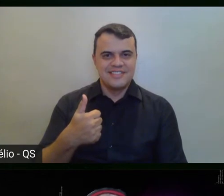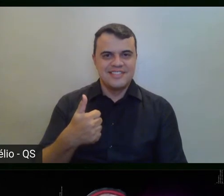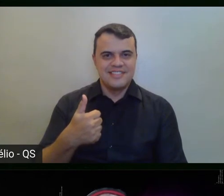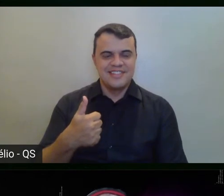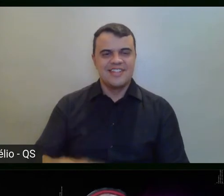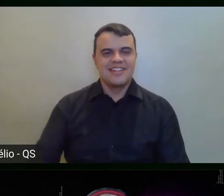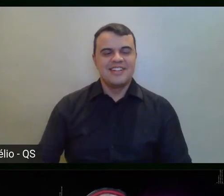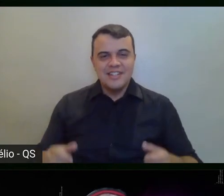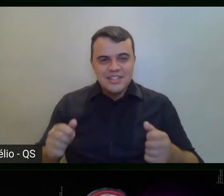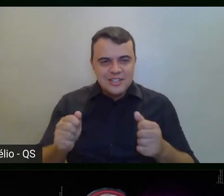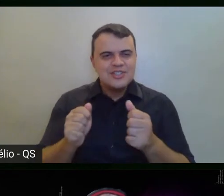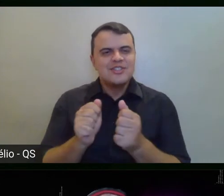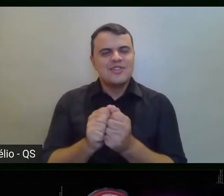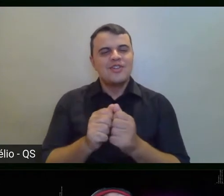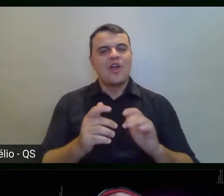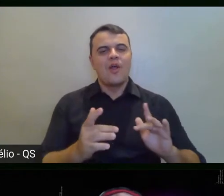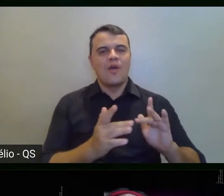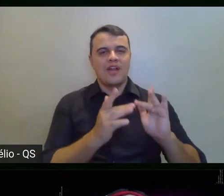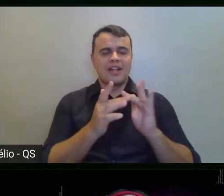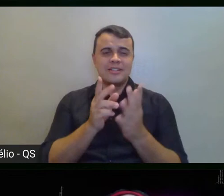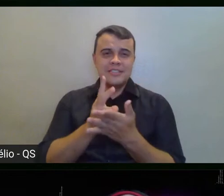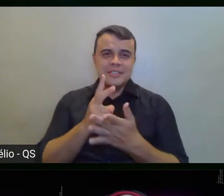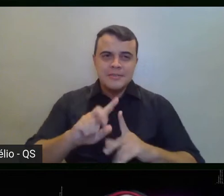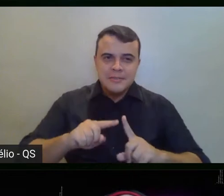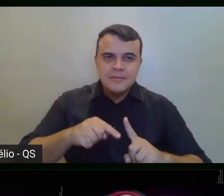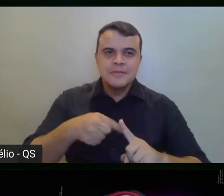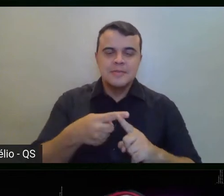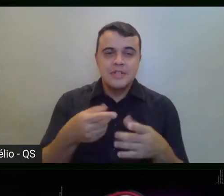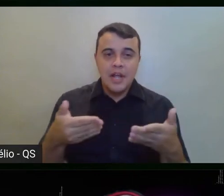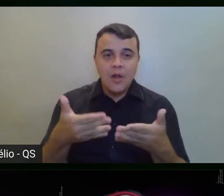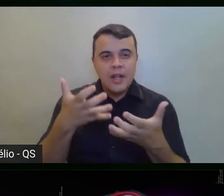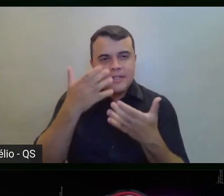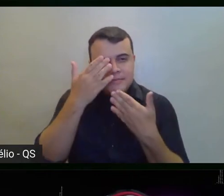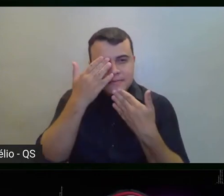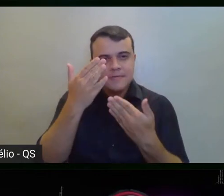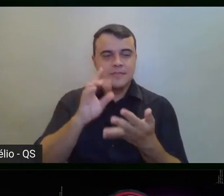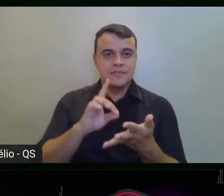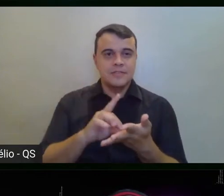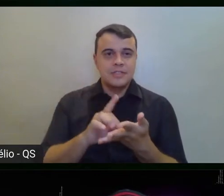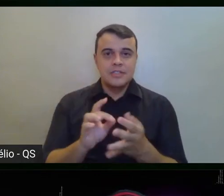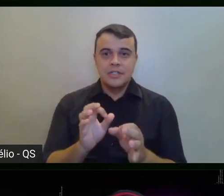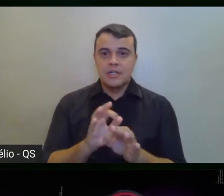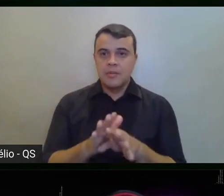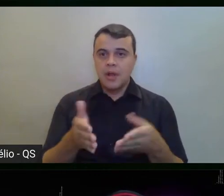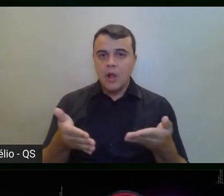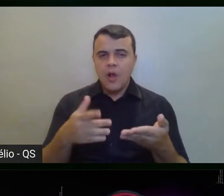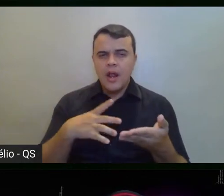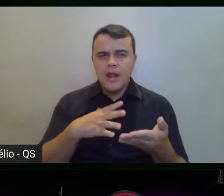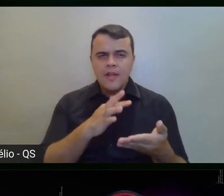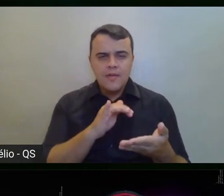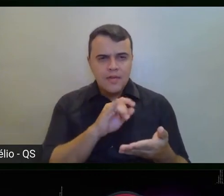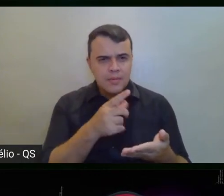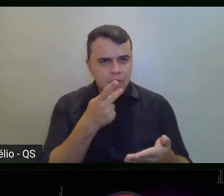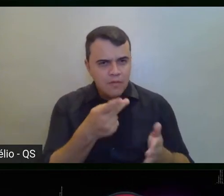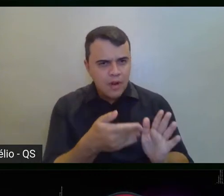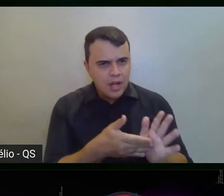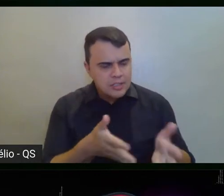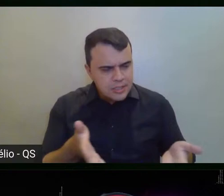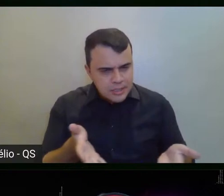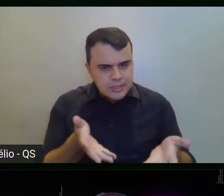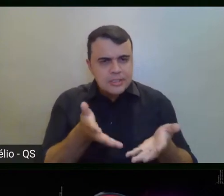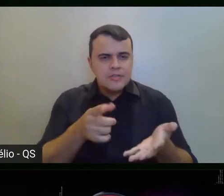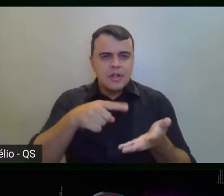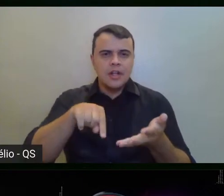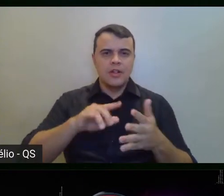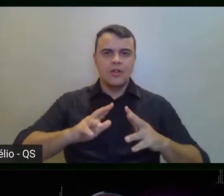estamos juntos e conectados mais uma vez queria que finalizando aqui Felipão dá aquela palavra de incentivo assim